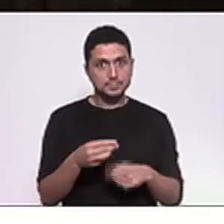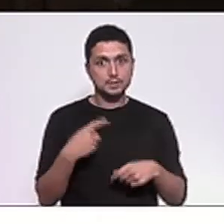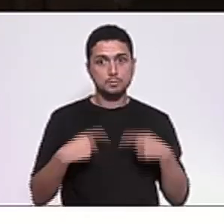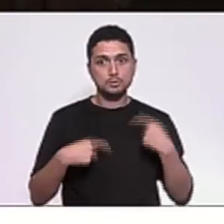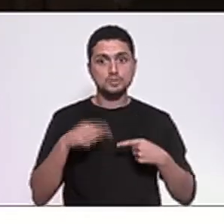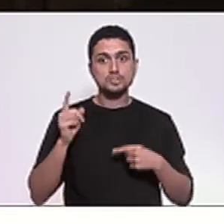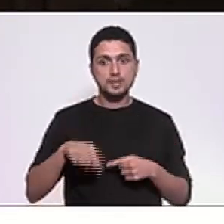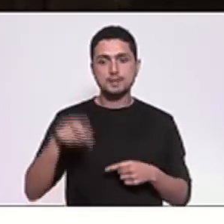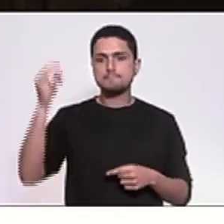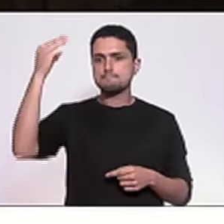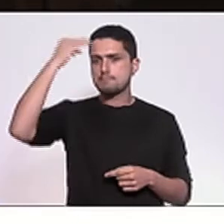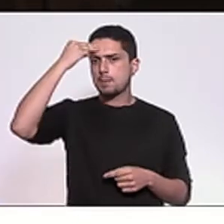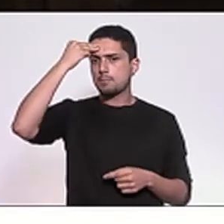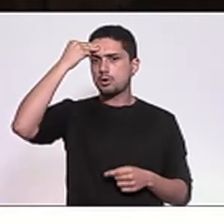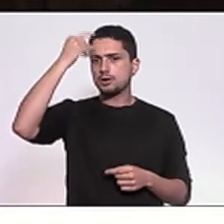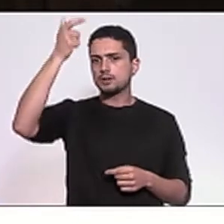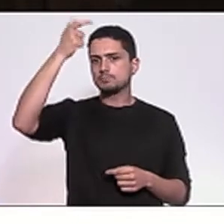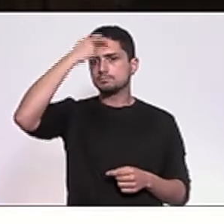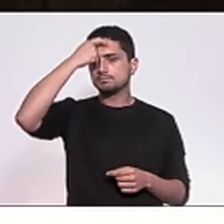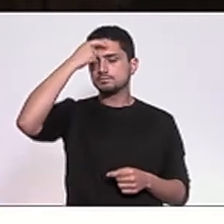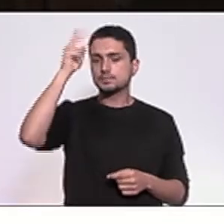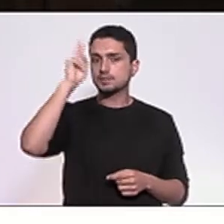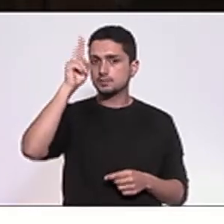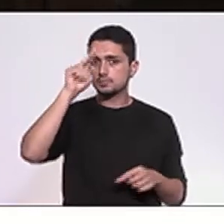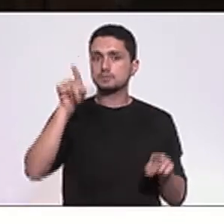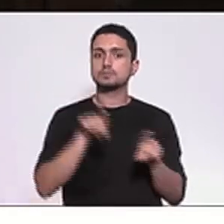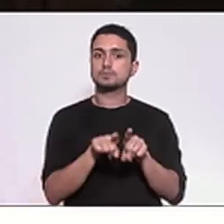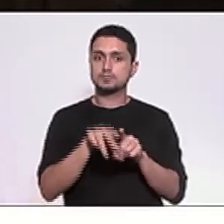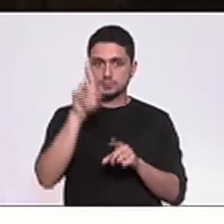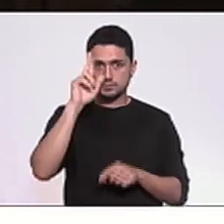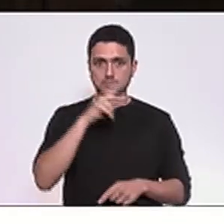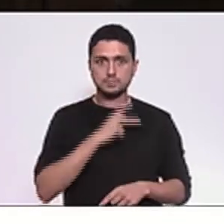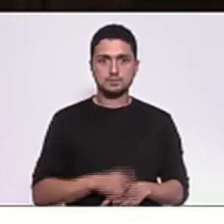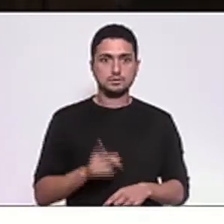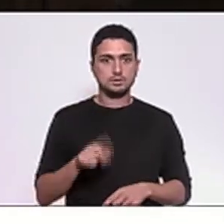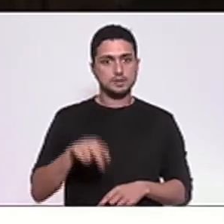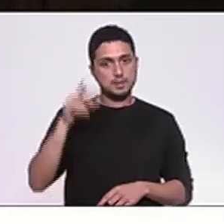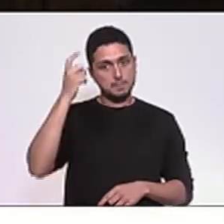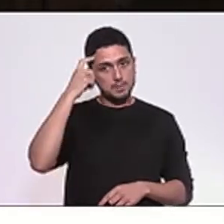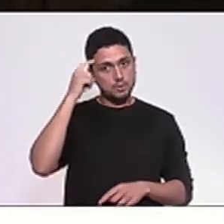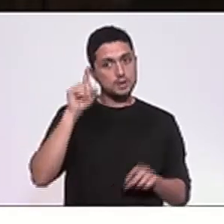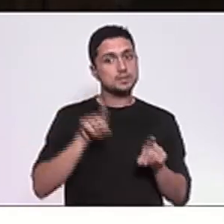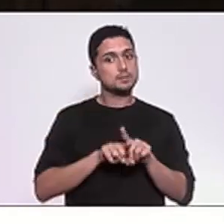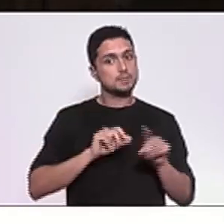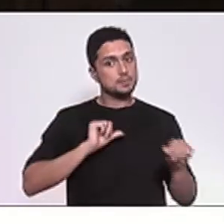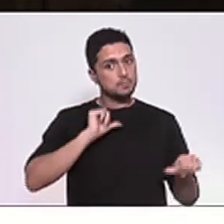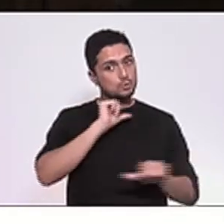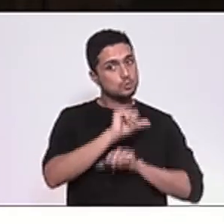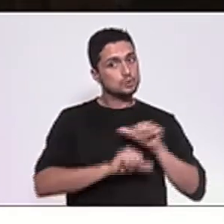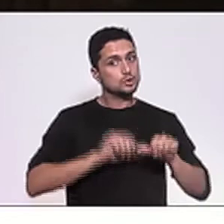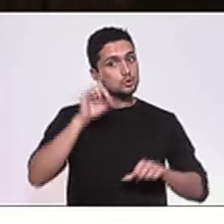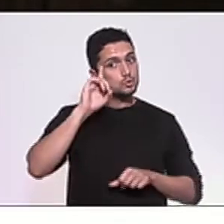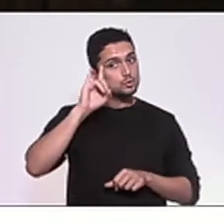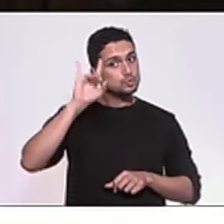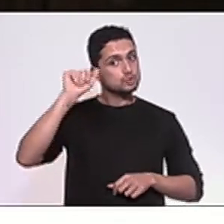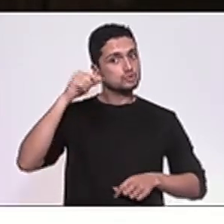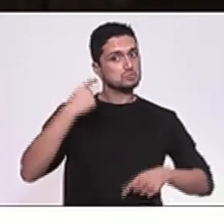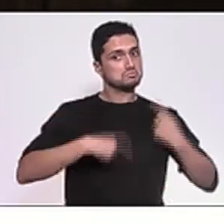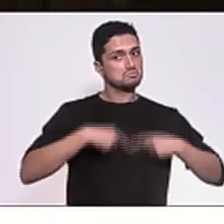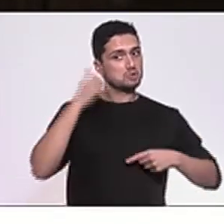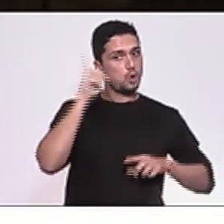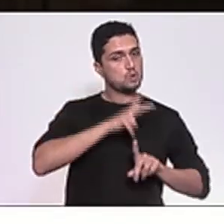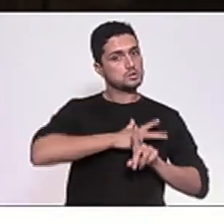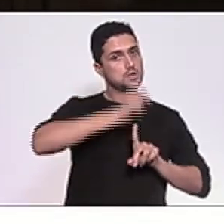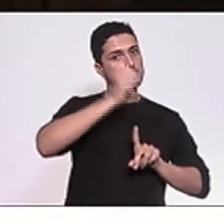memória. E aí, lembrando, senhora presidente, é memória e roda gigante. Um dia você está em cima, outro dia